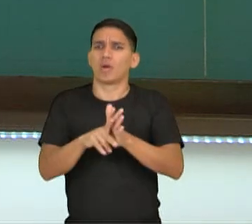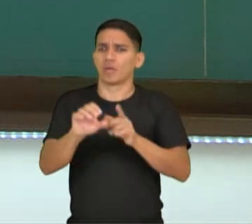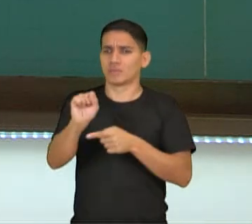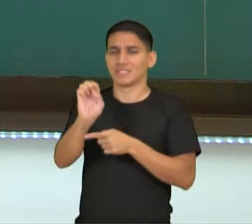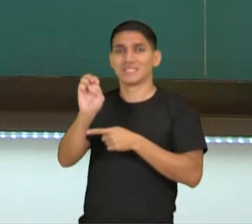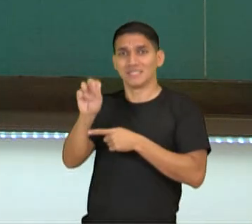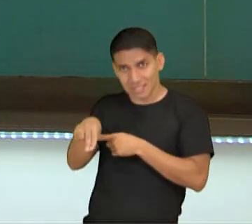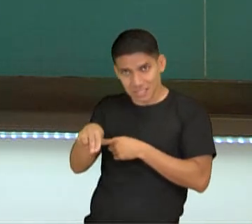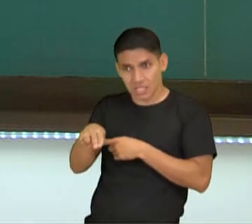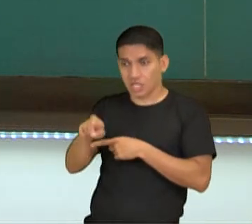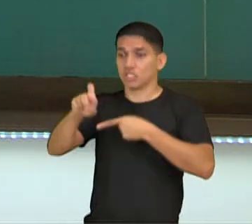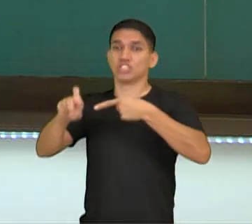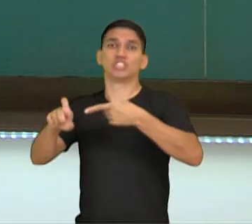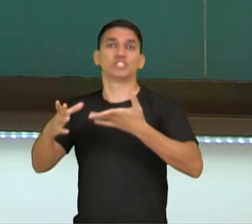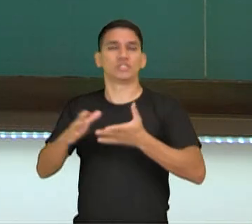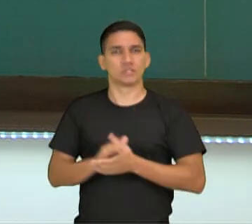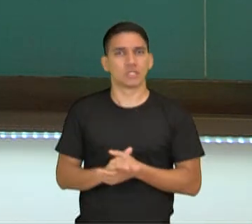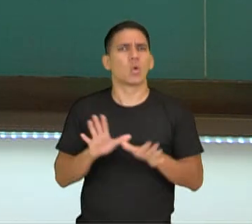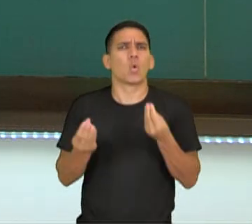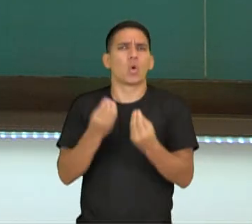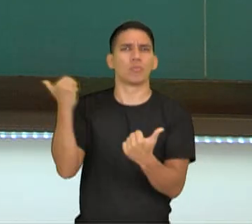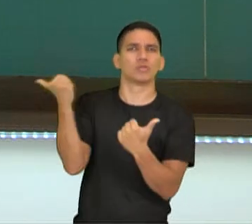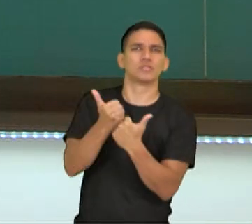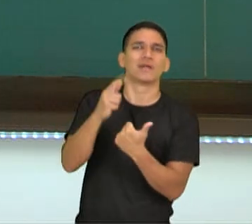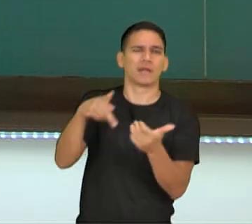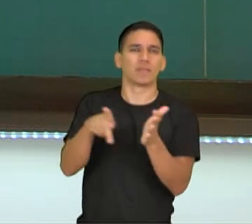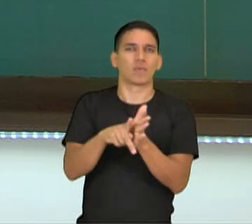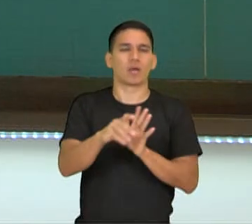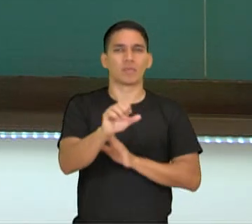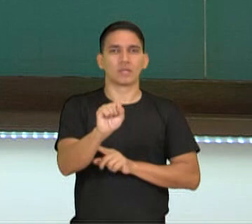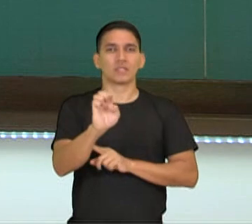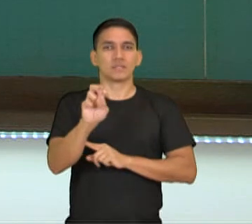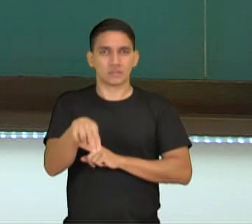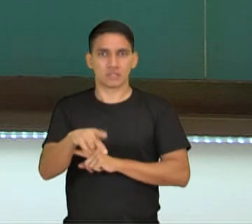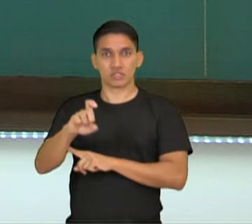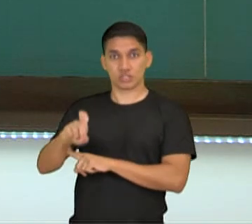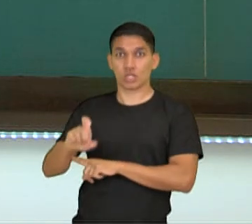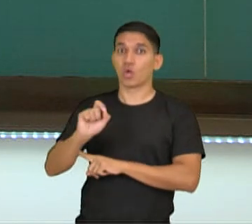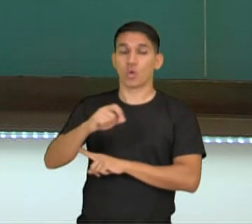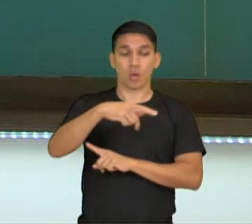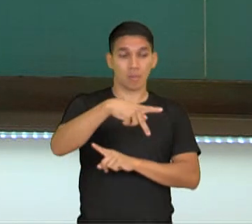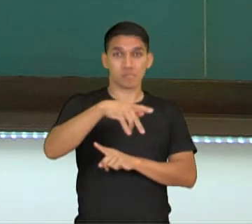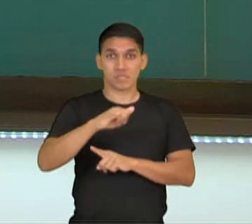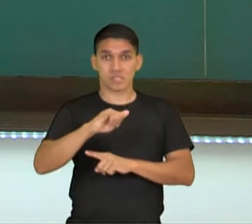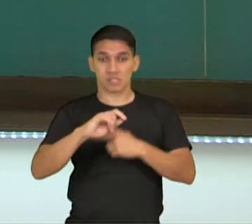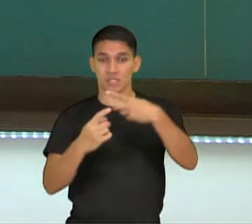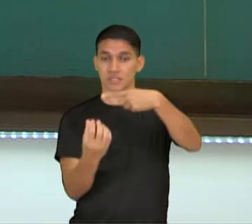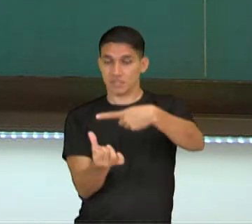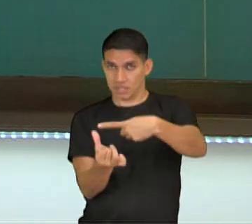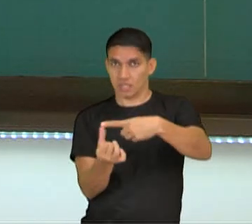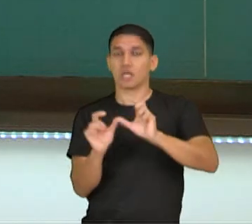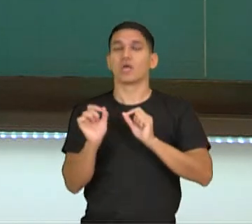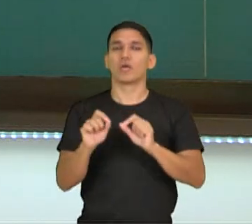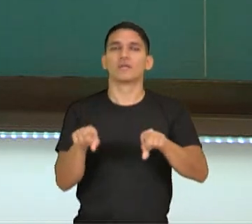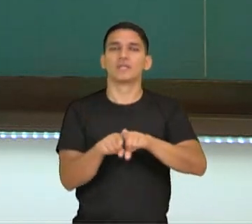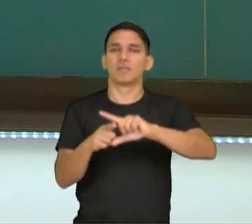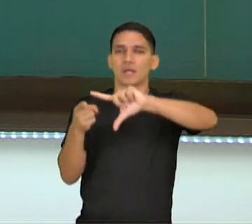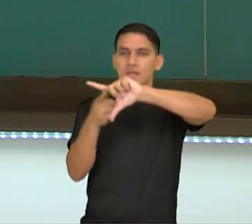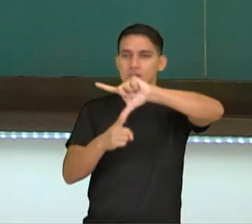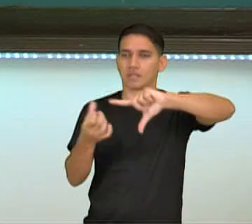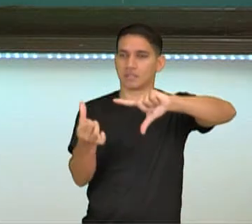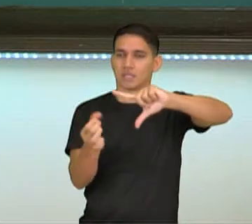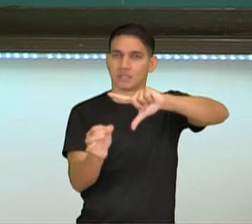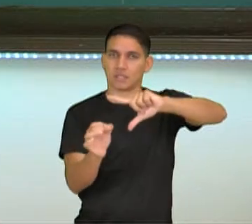de x? Então, o que você vai aplicar ao ângulo x? O seno de x. Para π sobre 6 e para o ângulo de